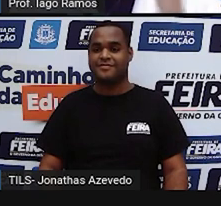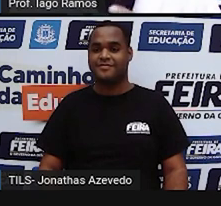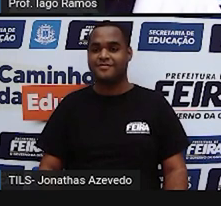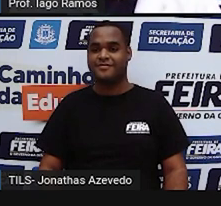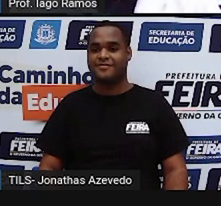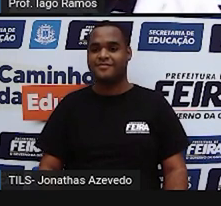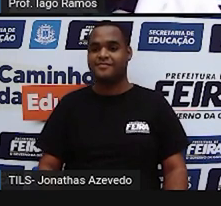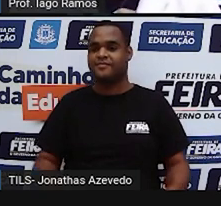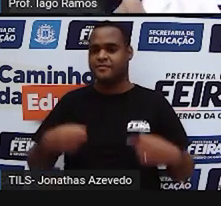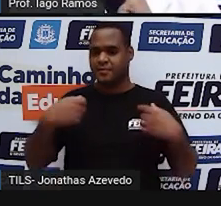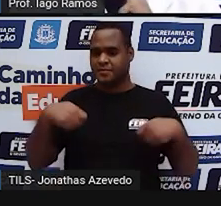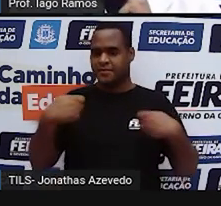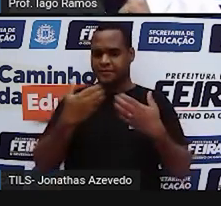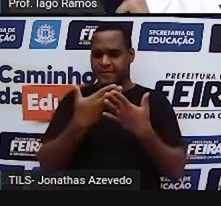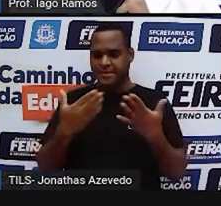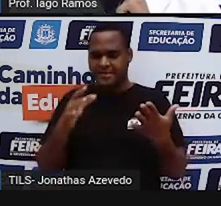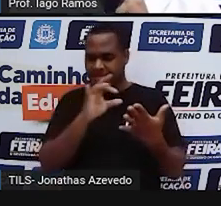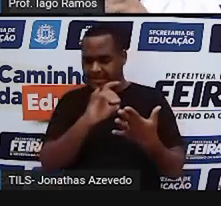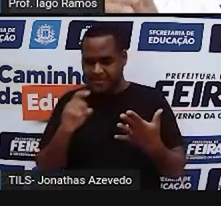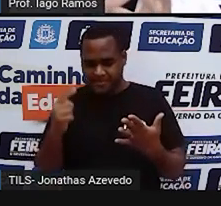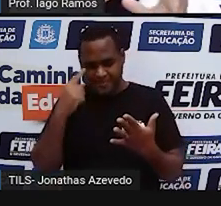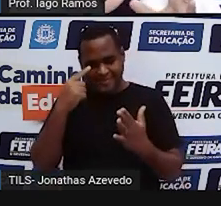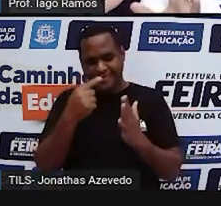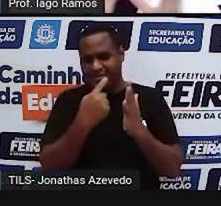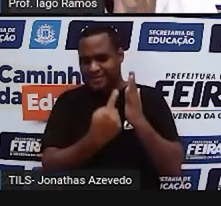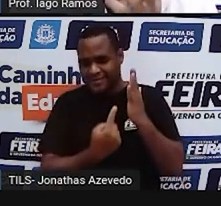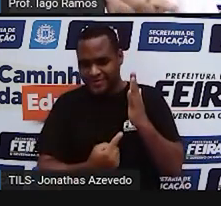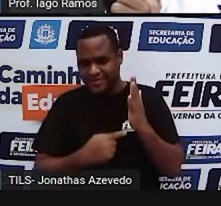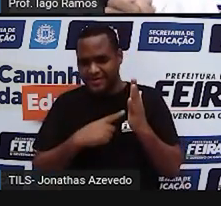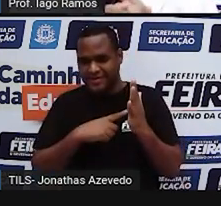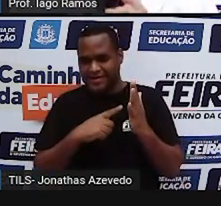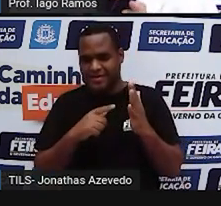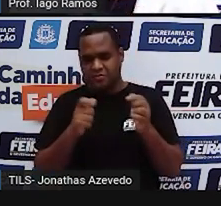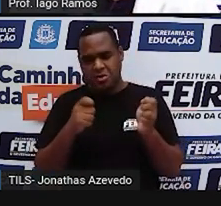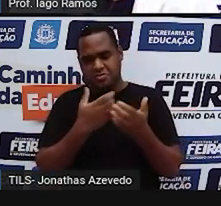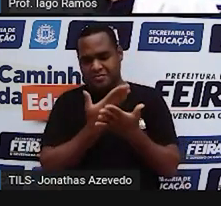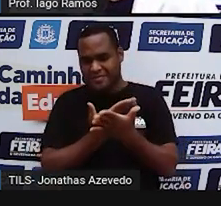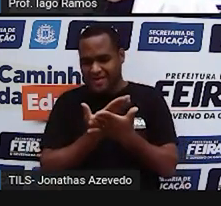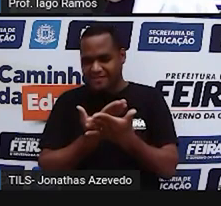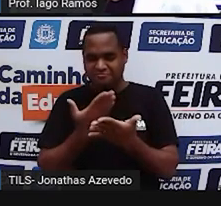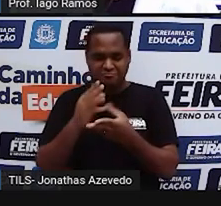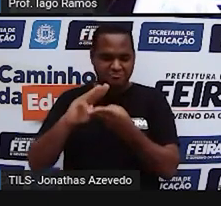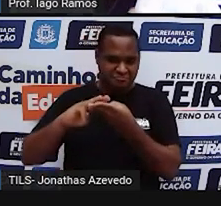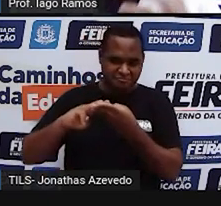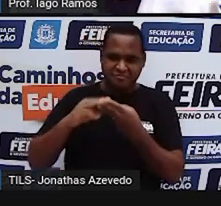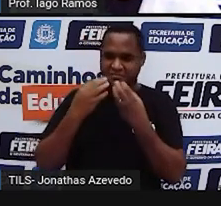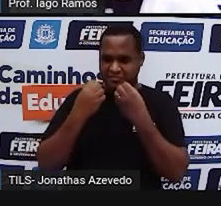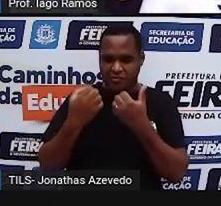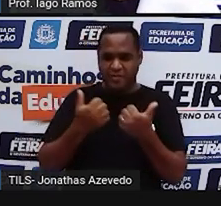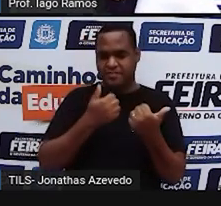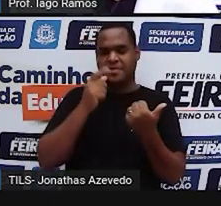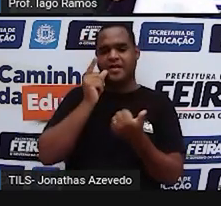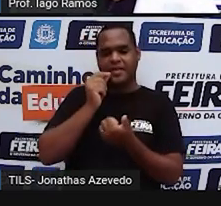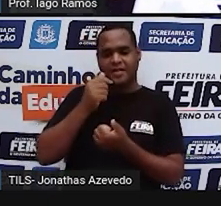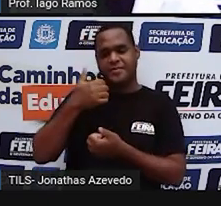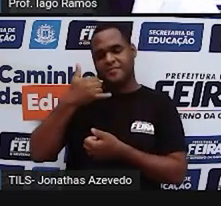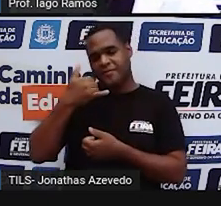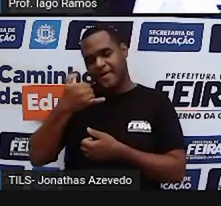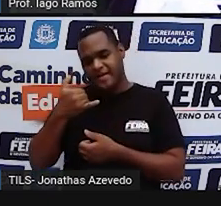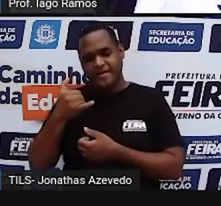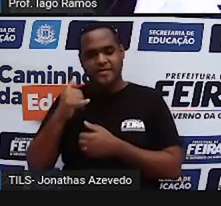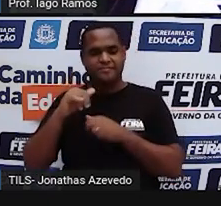eu preciso que você pegue o seu caderno é o caderno que você usa para estudar matemática um lápis uma borracha